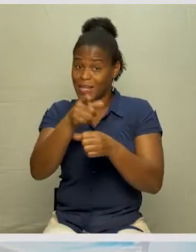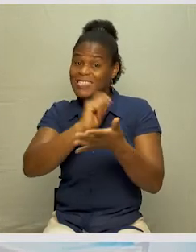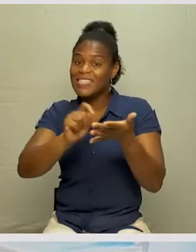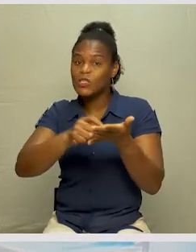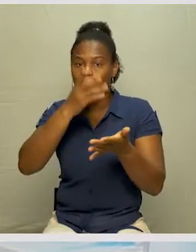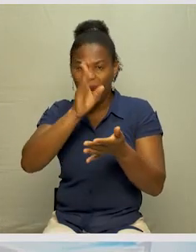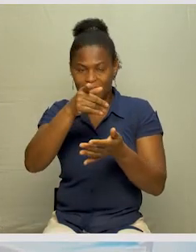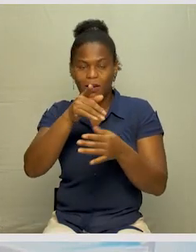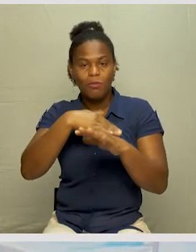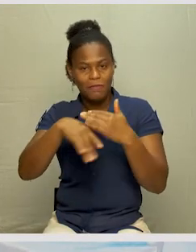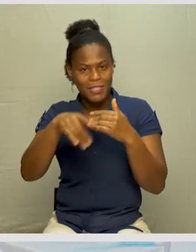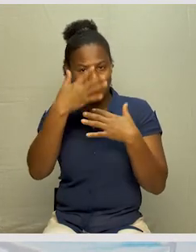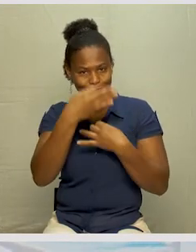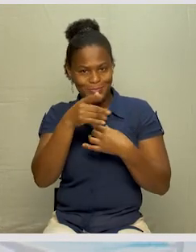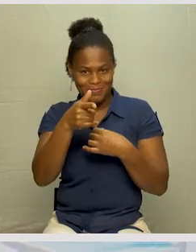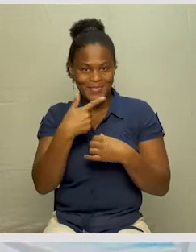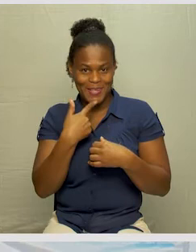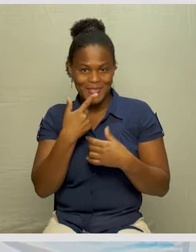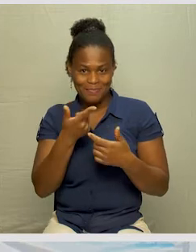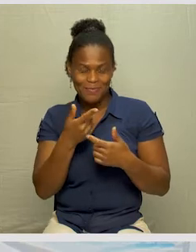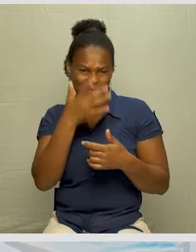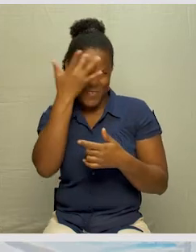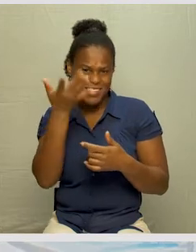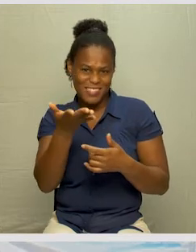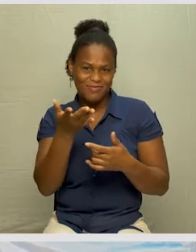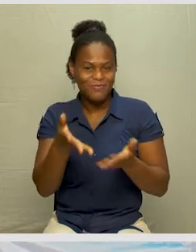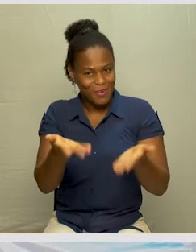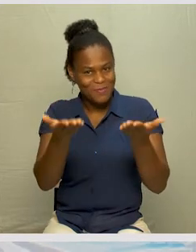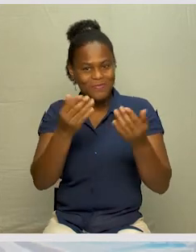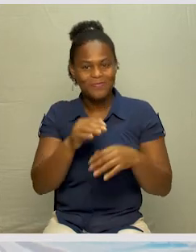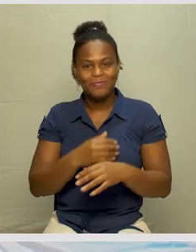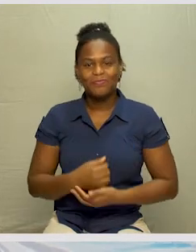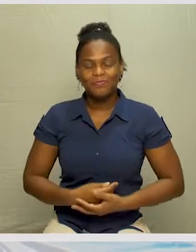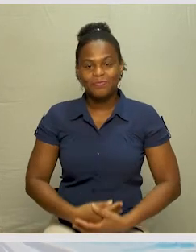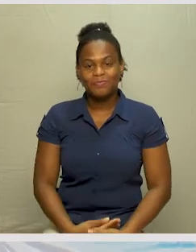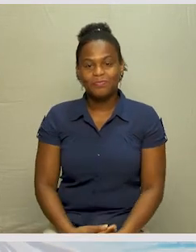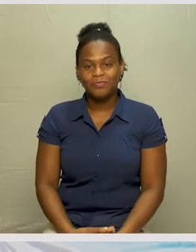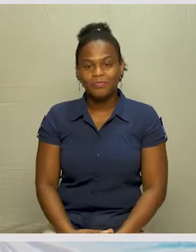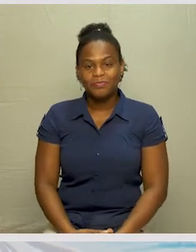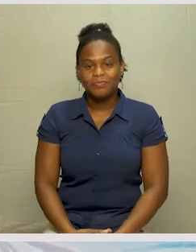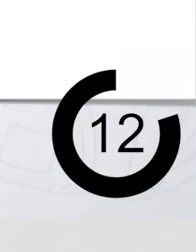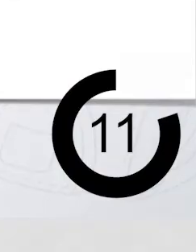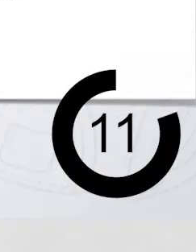e vocês vão fazer corretamente com certeza, porque é muito fácil. Vamos lá.